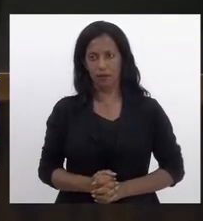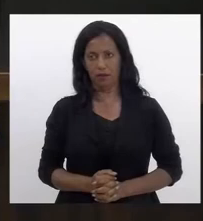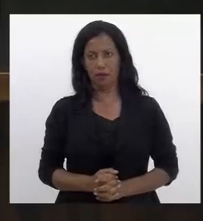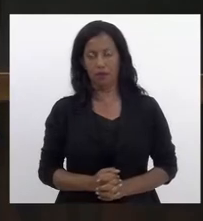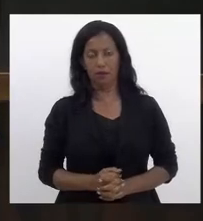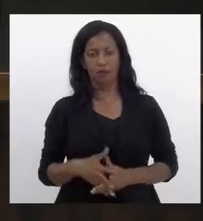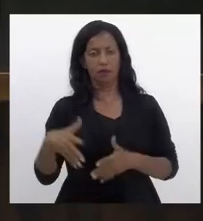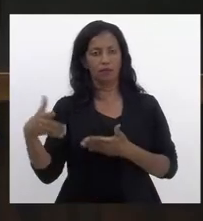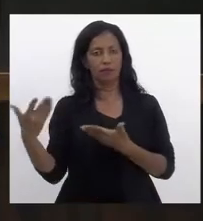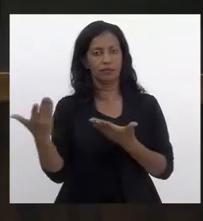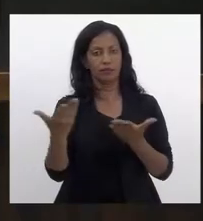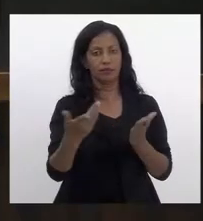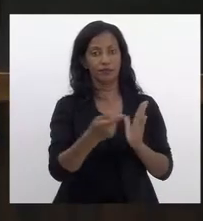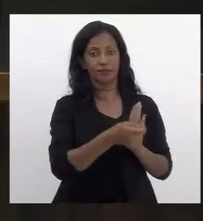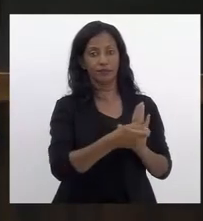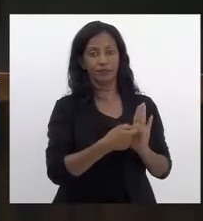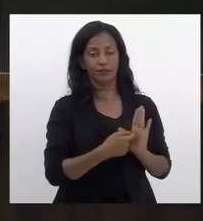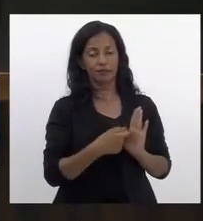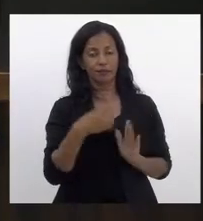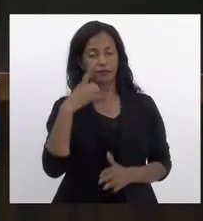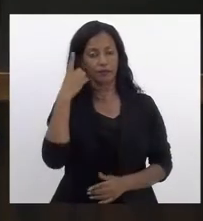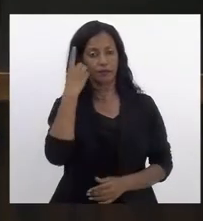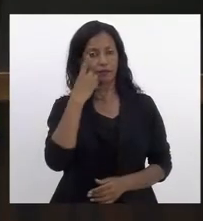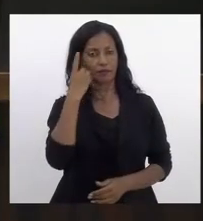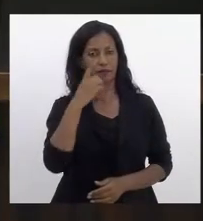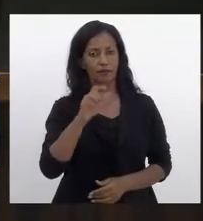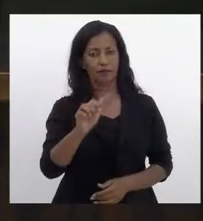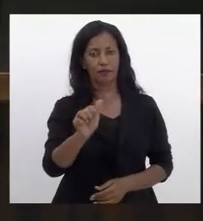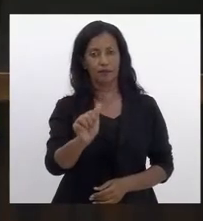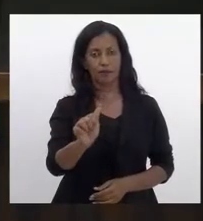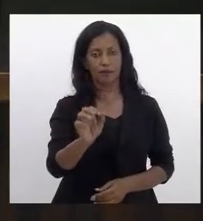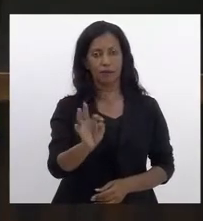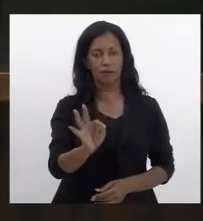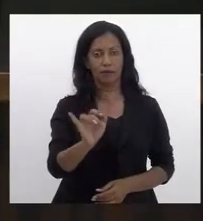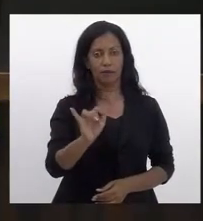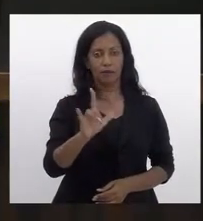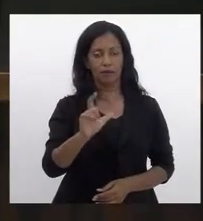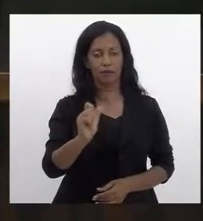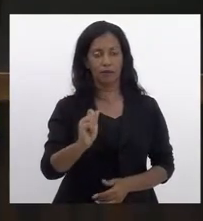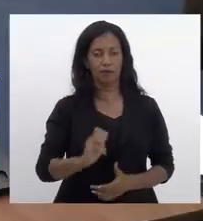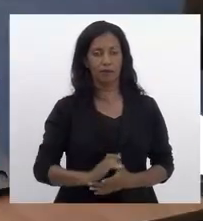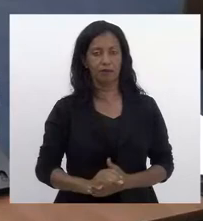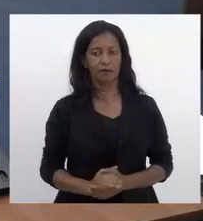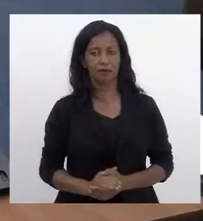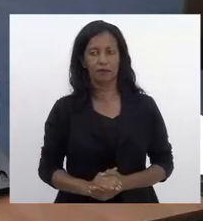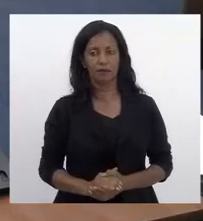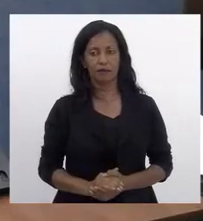Próximo orador inscrito é o nobre deputado Átila Nunes.